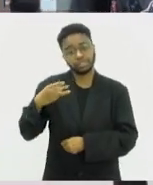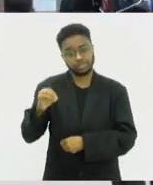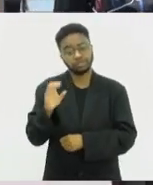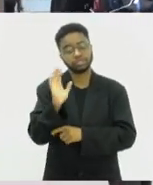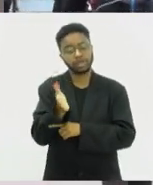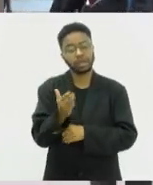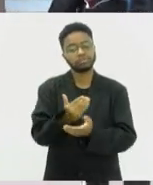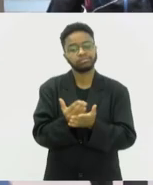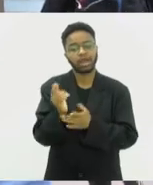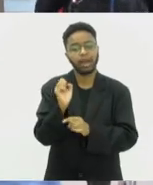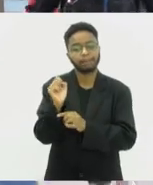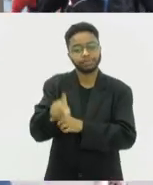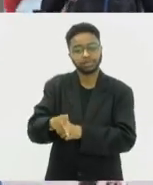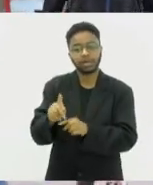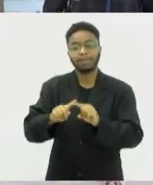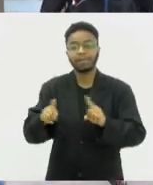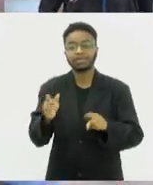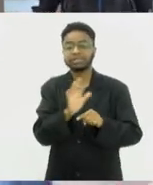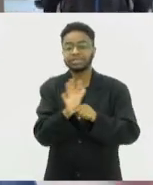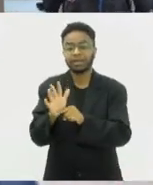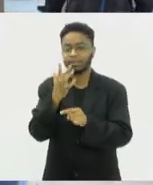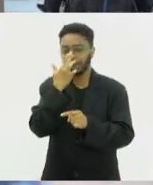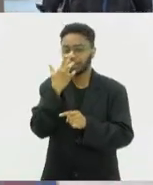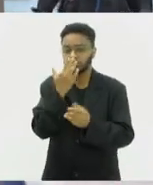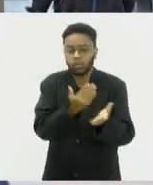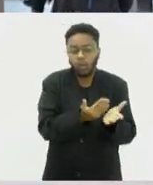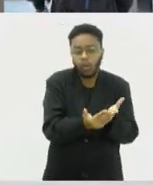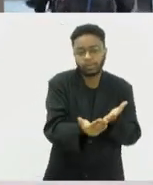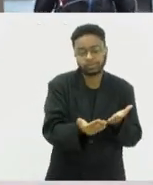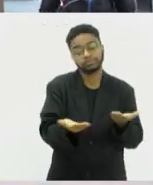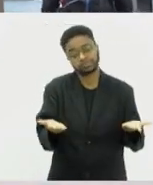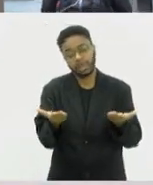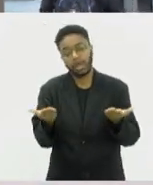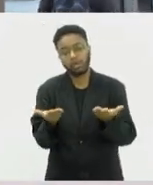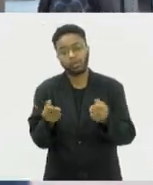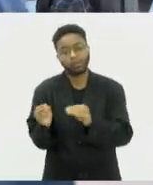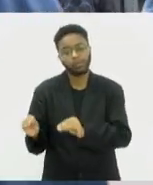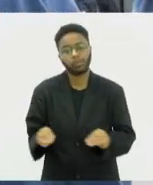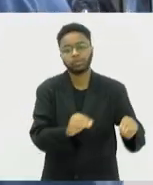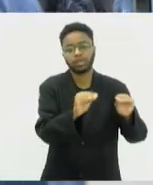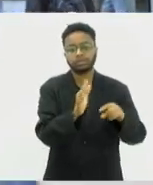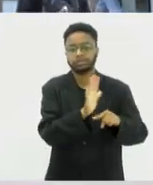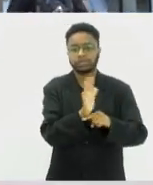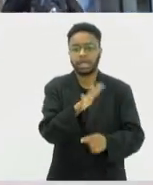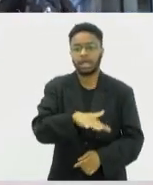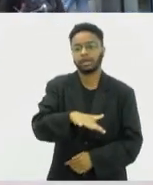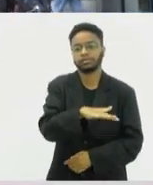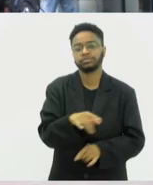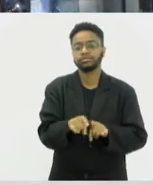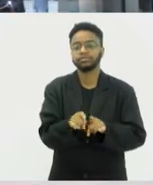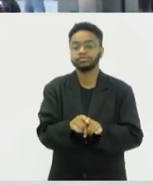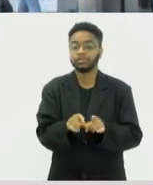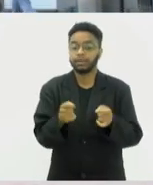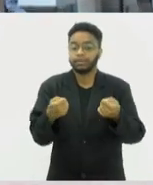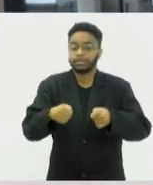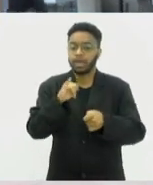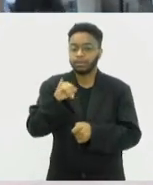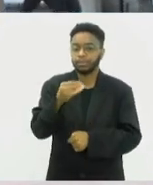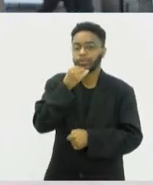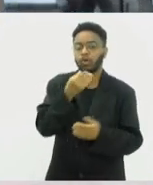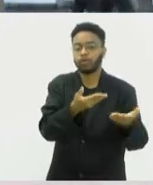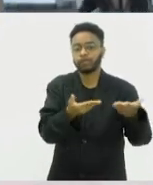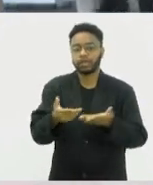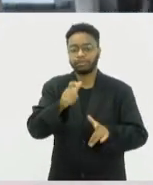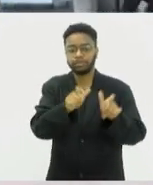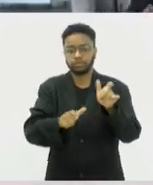enquanto no cinema você está começando. Então hoje em dia eu migrei do judô para o cinema. aproveitar esse espaço também para convidar o público para comparecer e